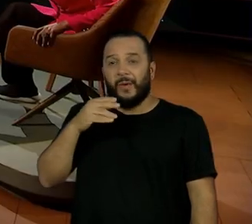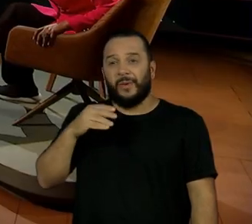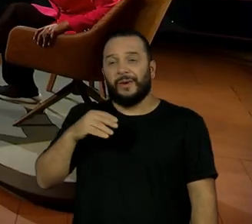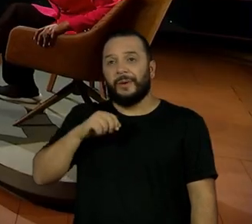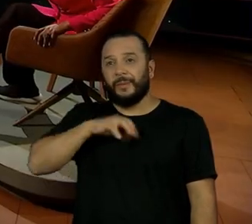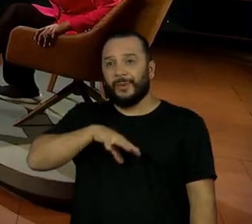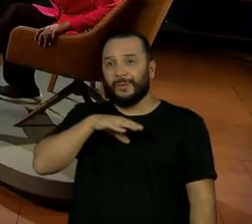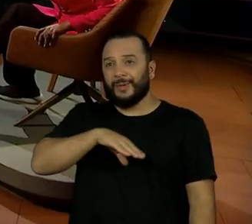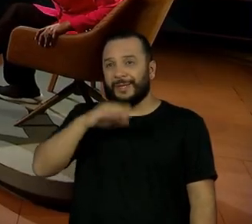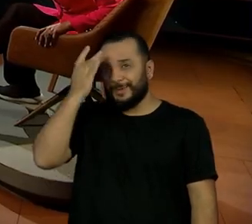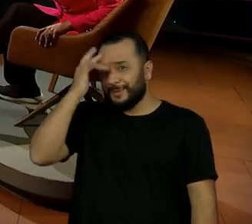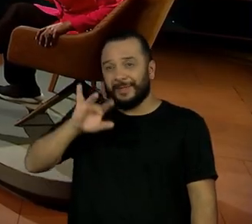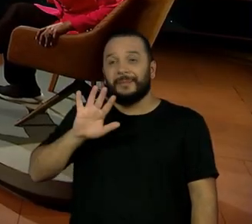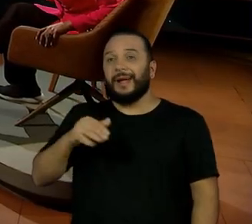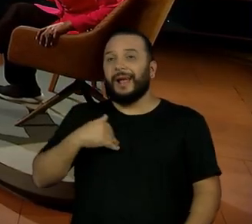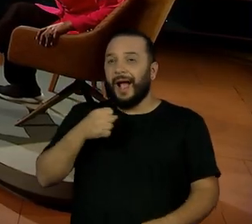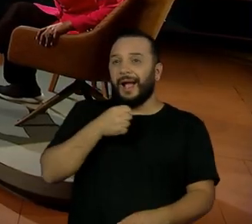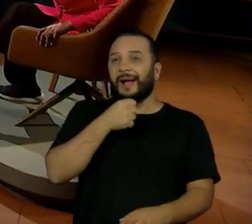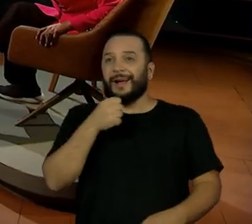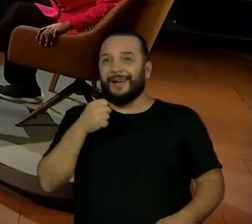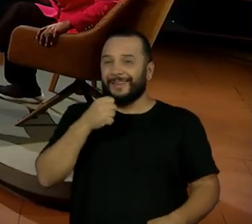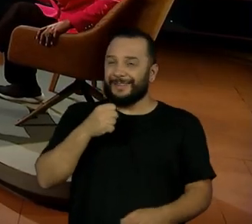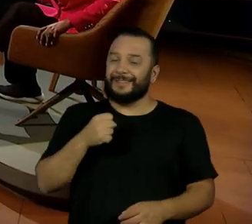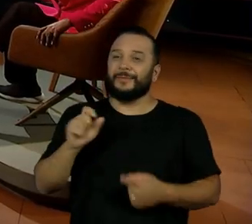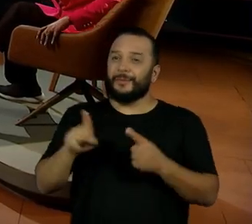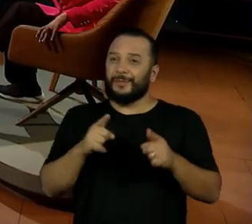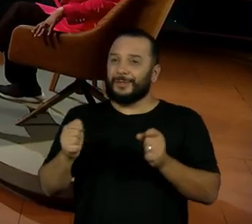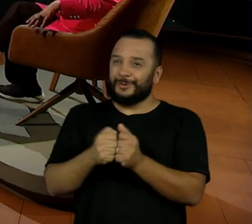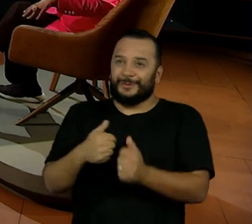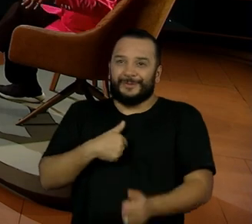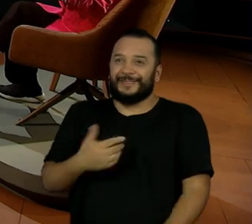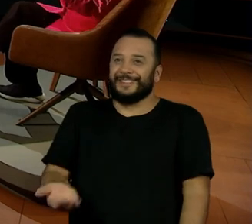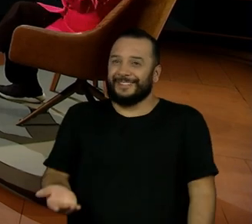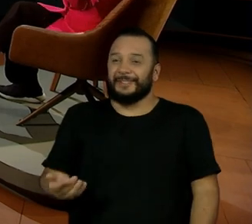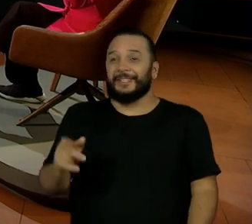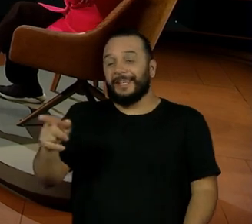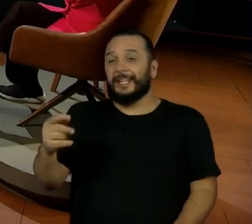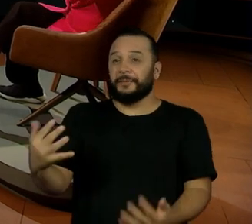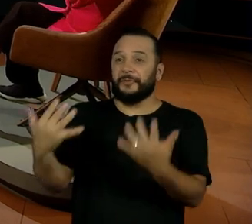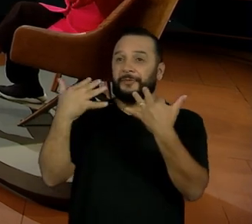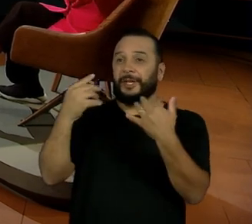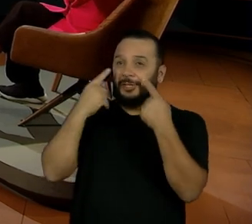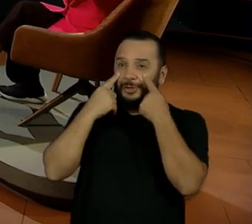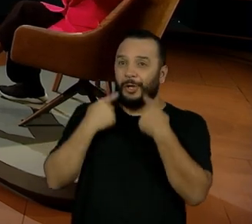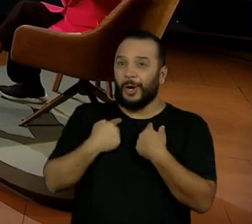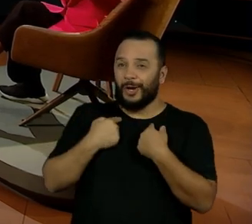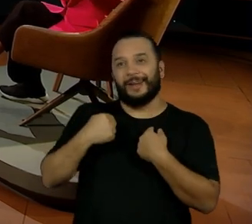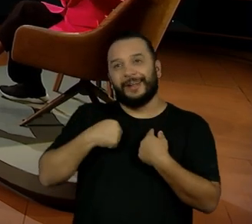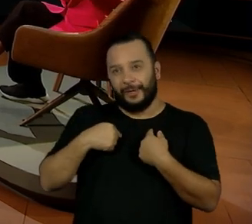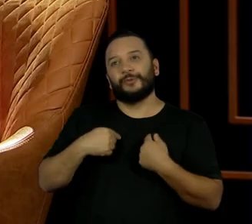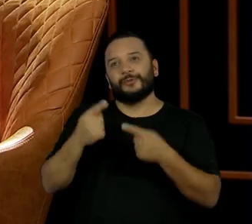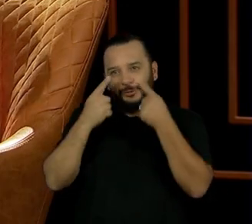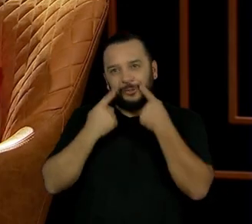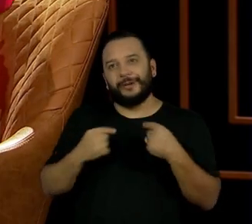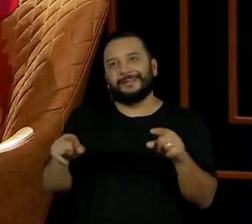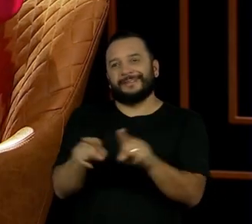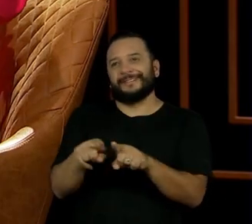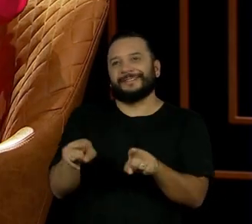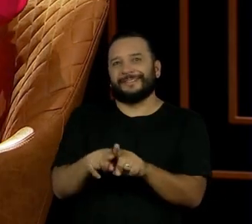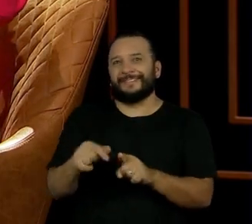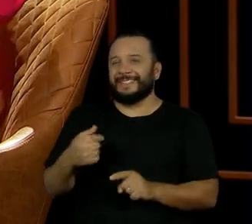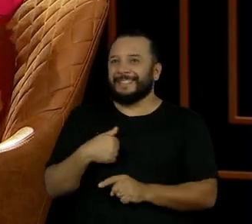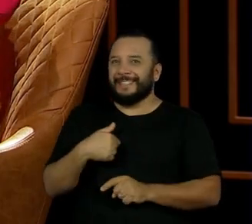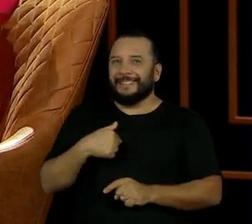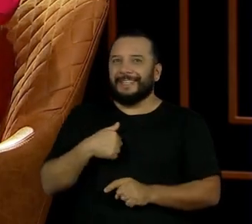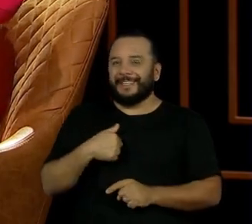chora quando vê eu choro também E aí eu canto em templo